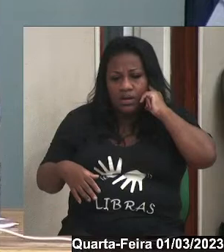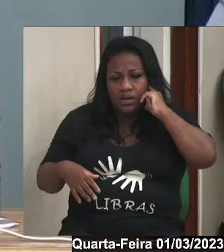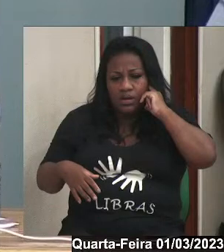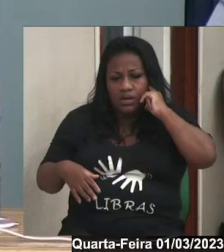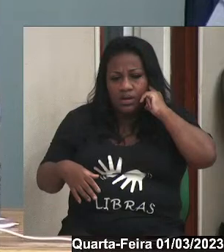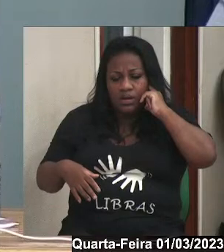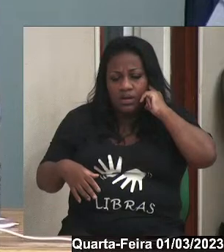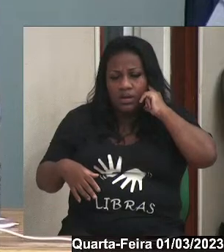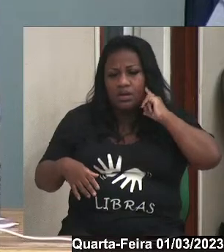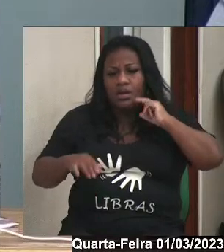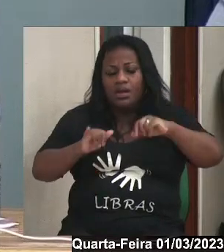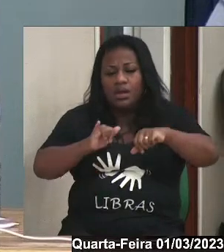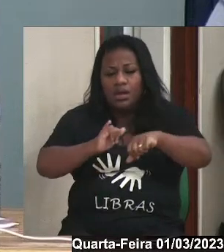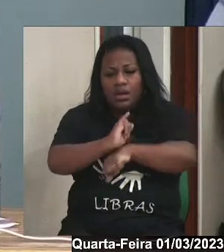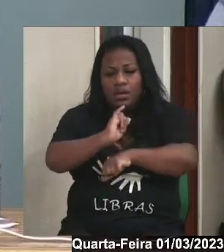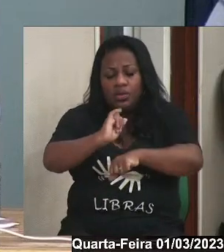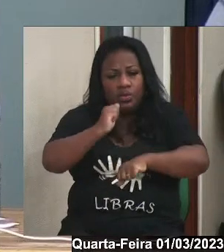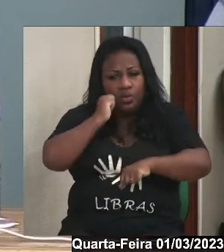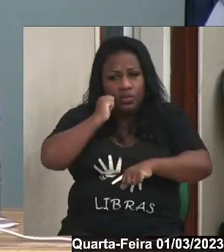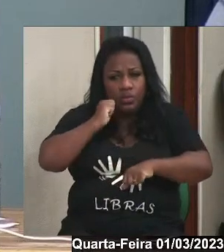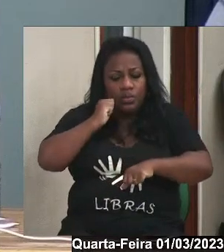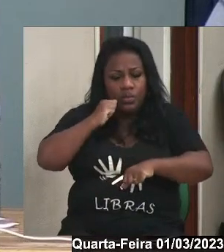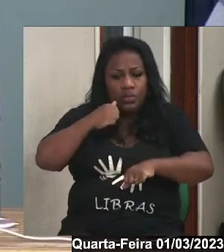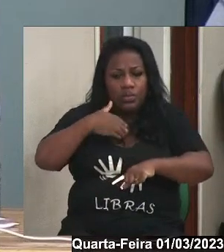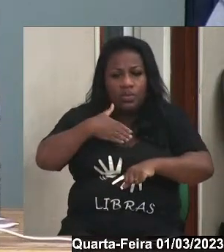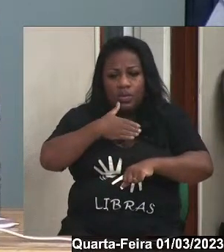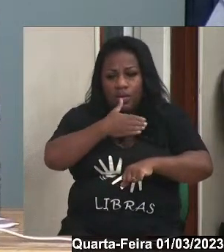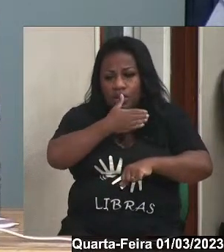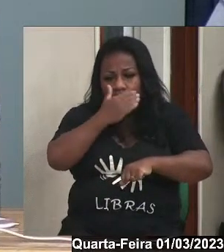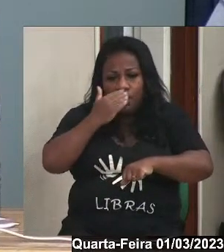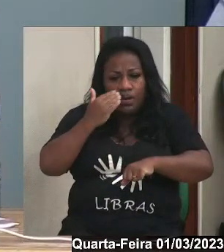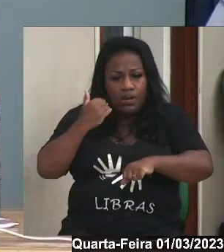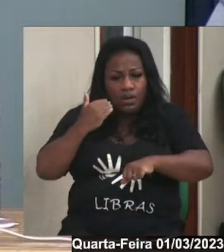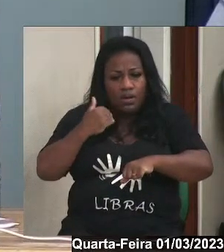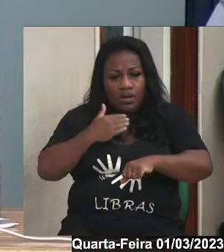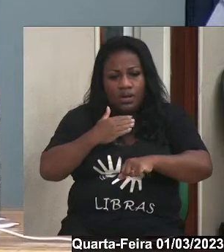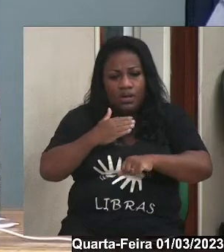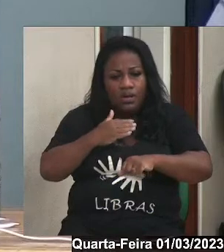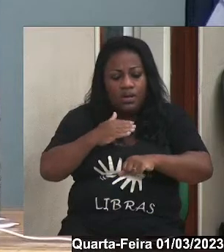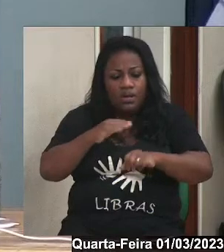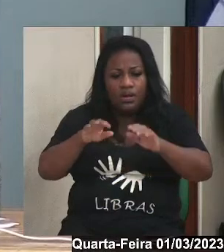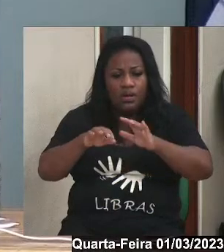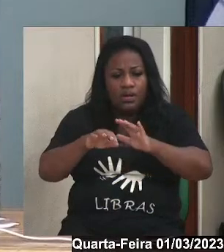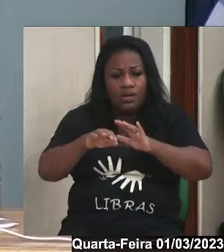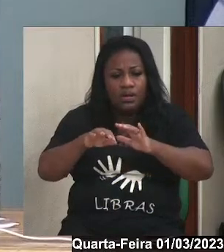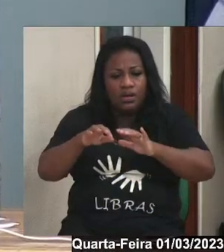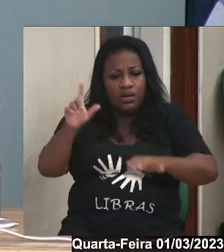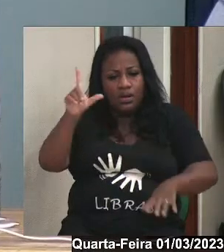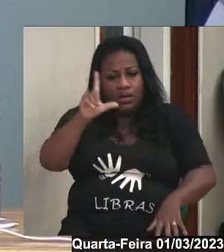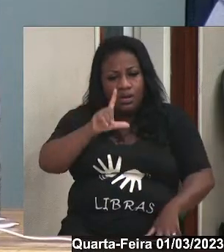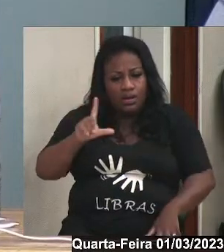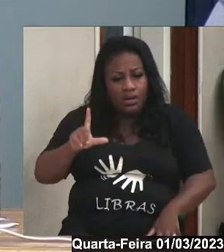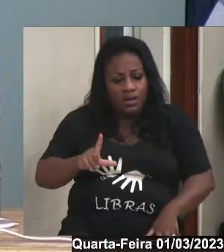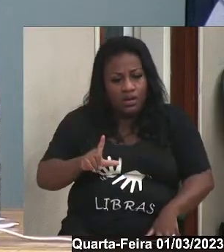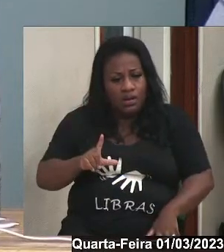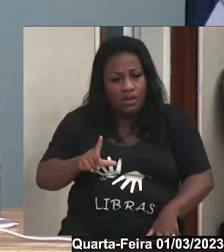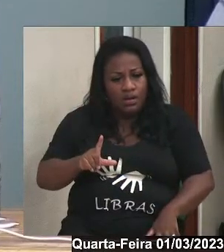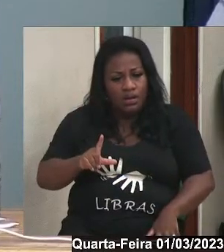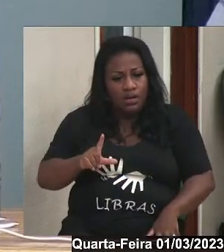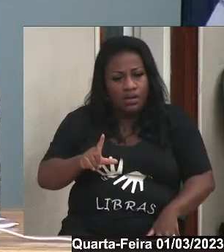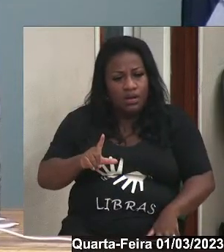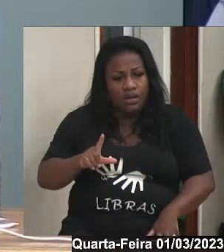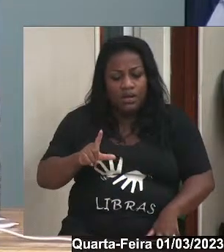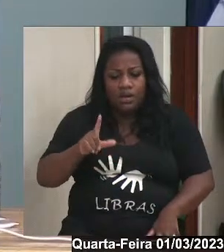Silva. Em ausência do vereador Gideon Santos Nascimento. Projeto de lei 3/23, de autoria do vereador Leandro de Souza, dispõe sobre